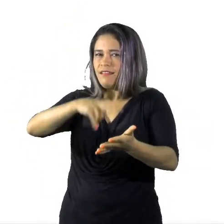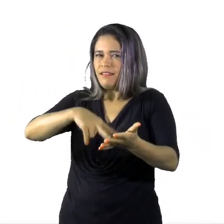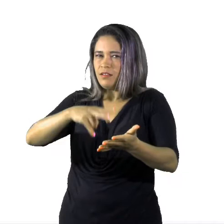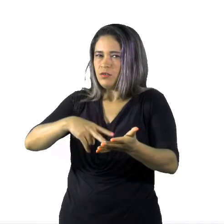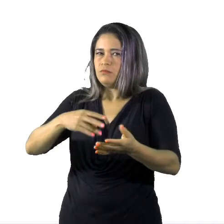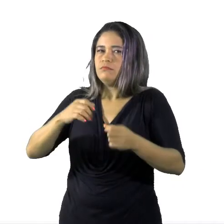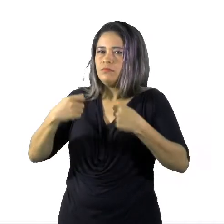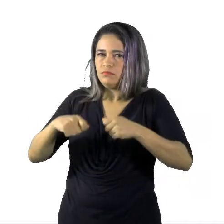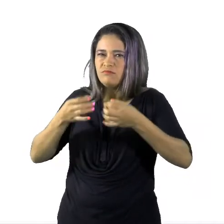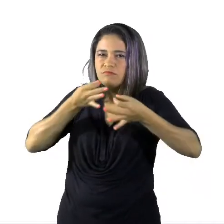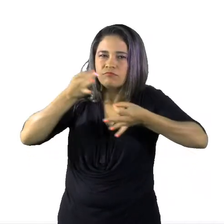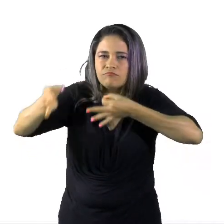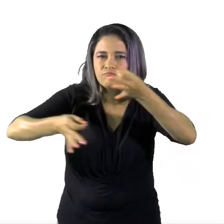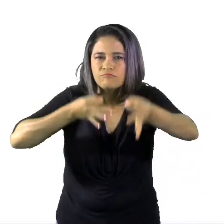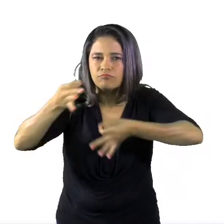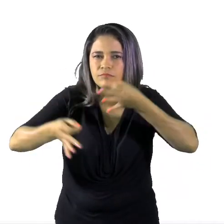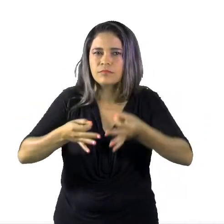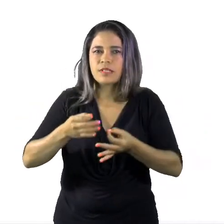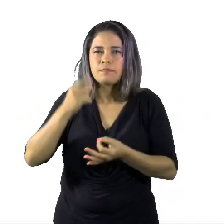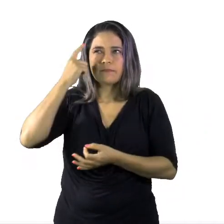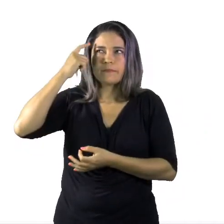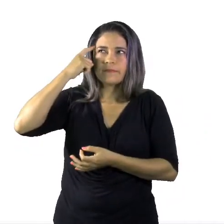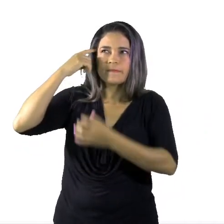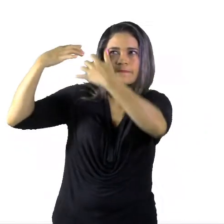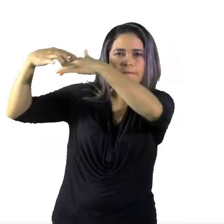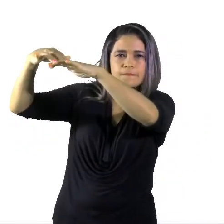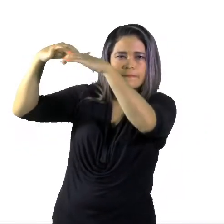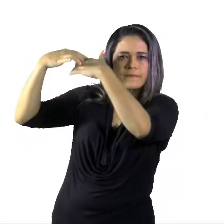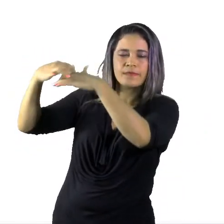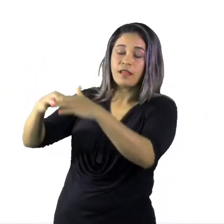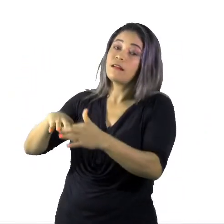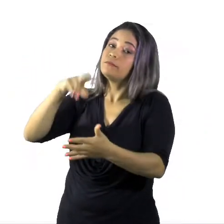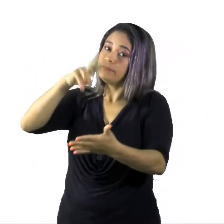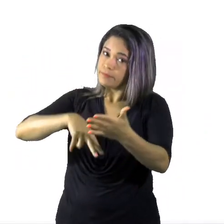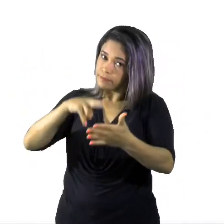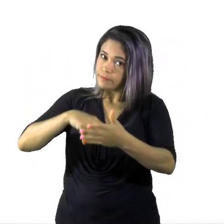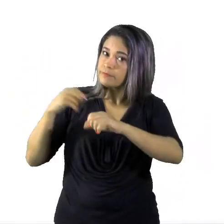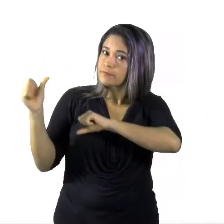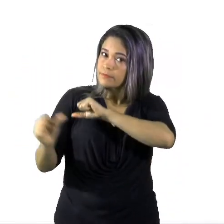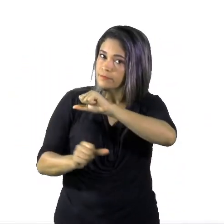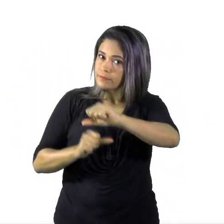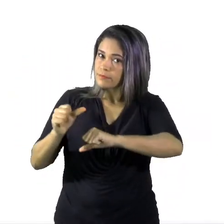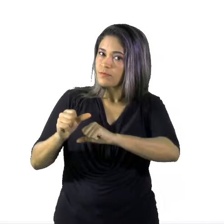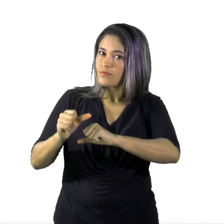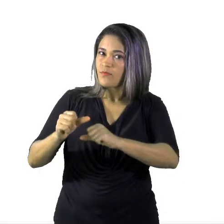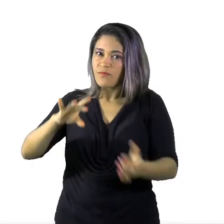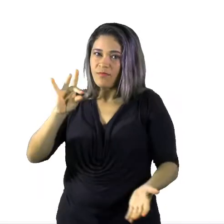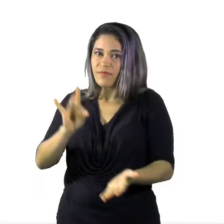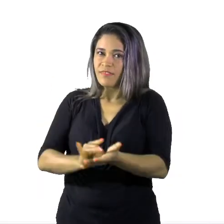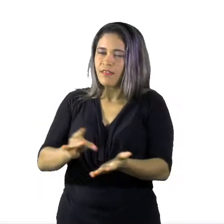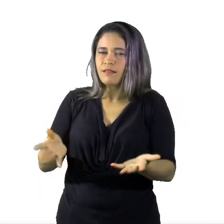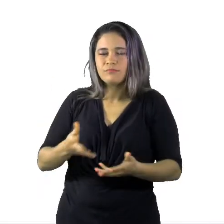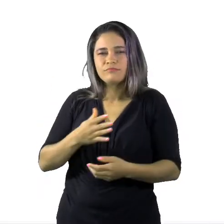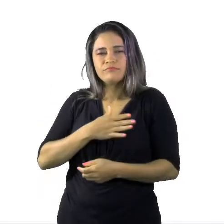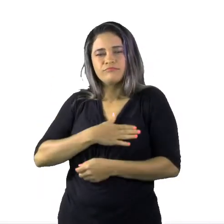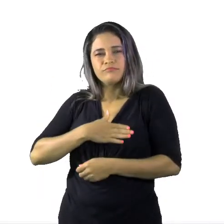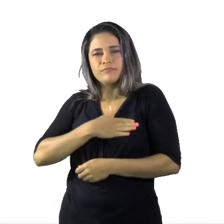críticos, pensantes e reflexivos. A leitura transforma realidades. Com